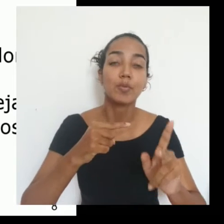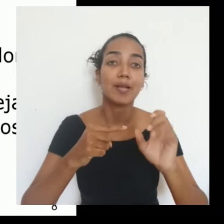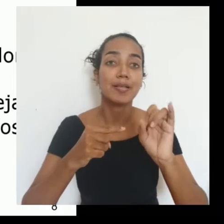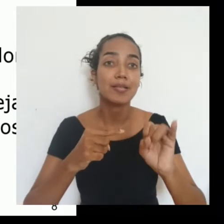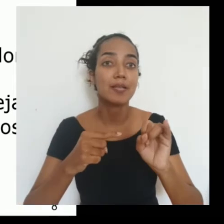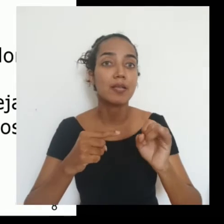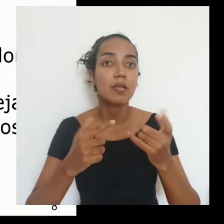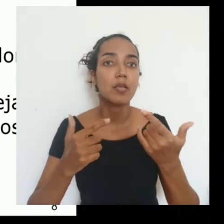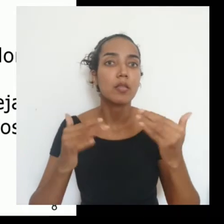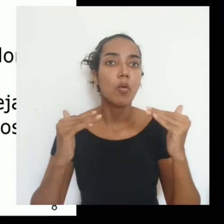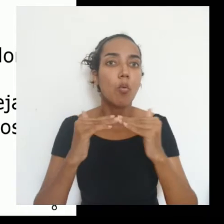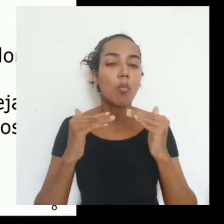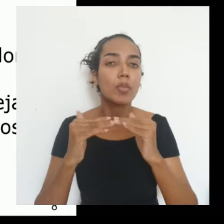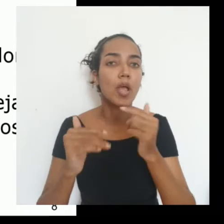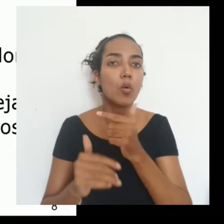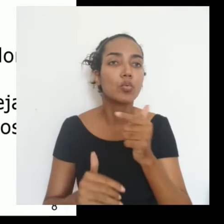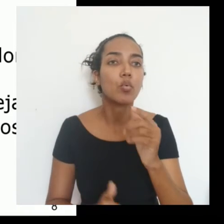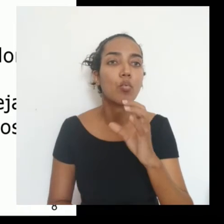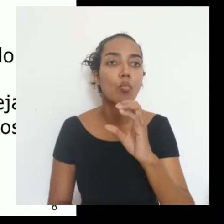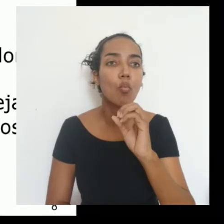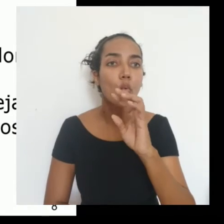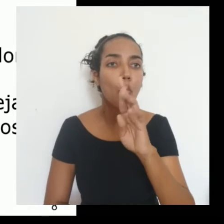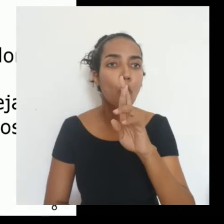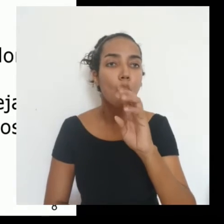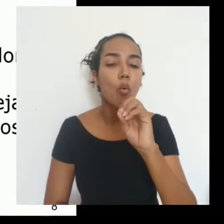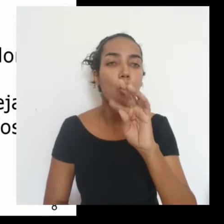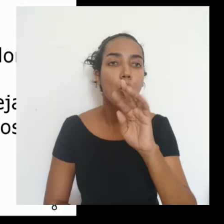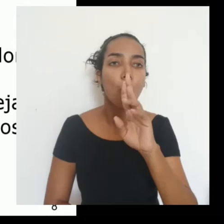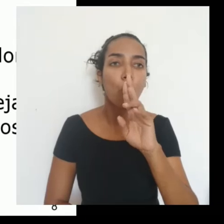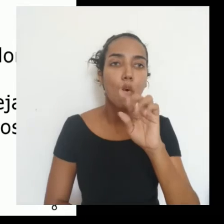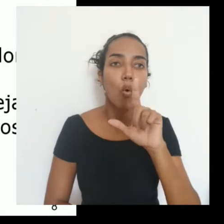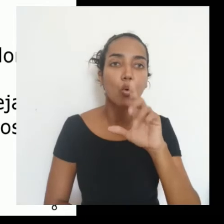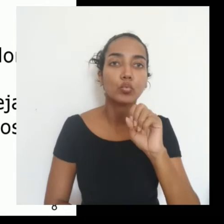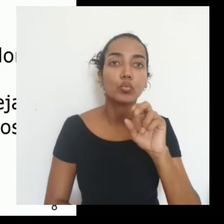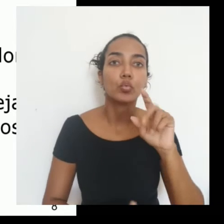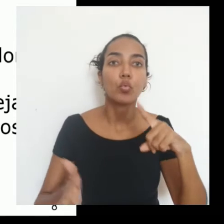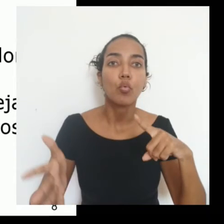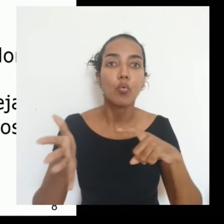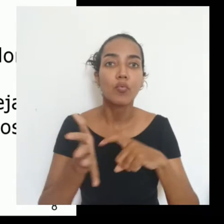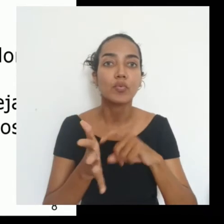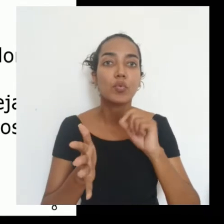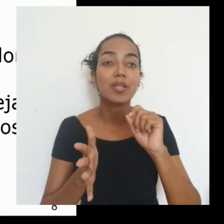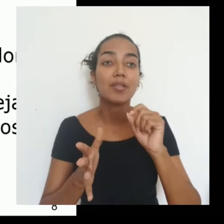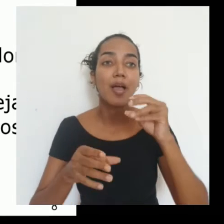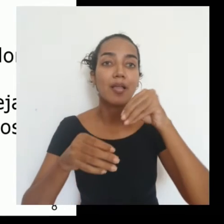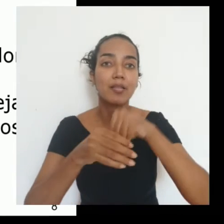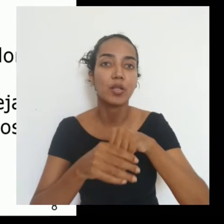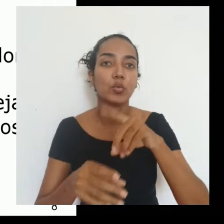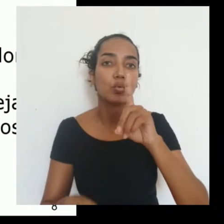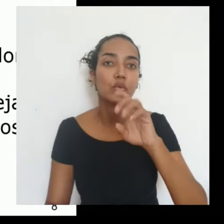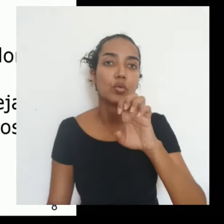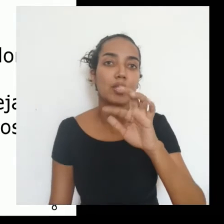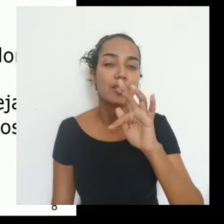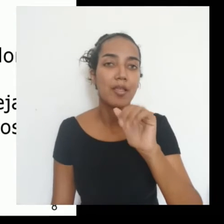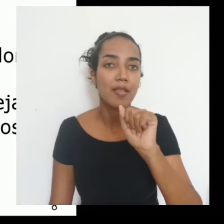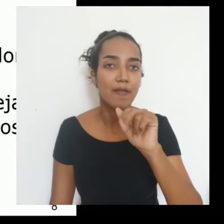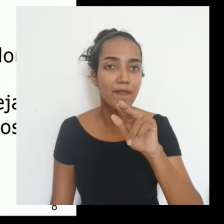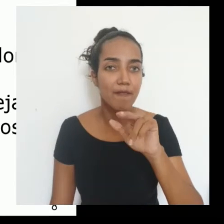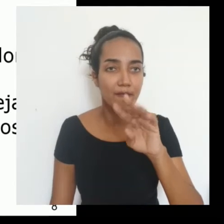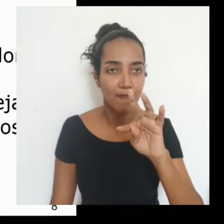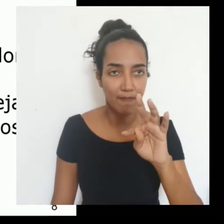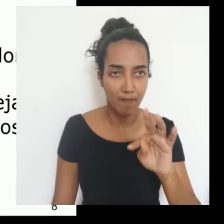vai estar no corpo do default. Então, o default vai ter um conjunto de comandos que vão ser executados se nenhum rótulo